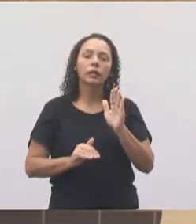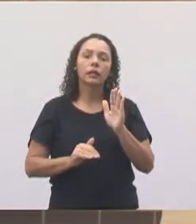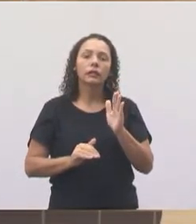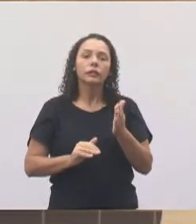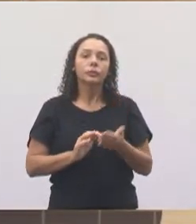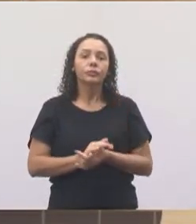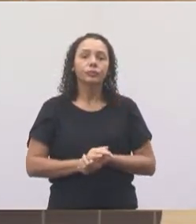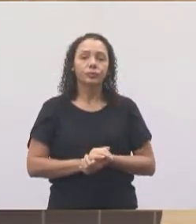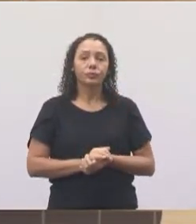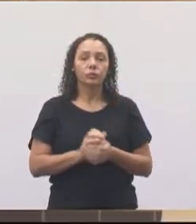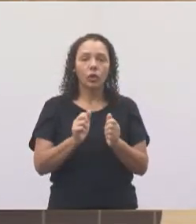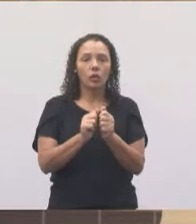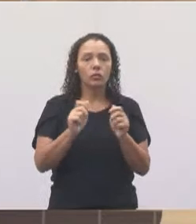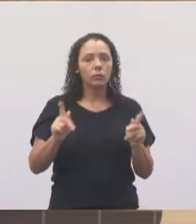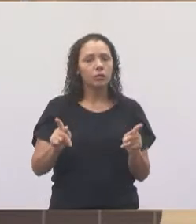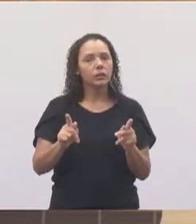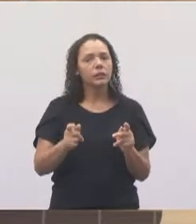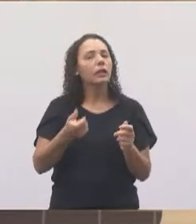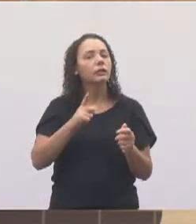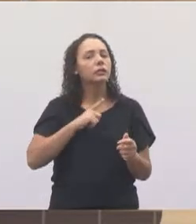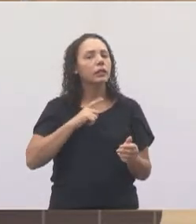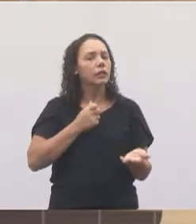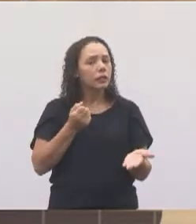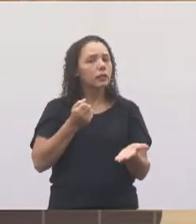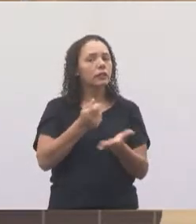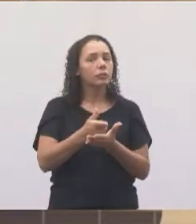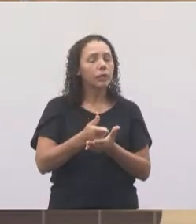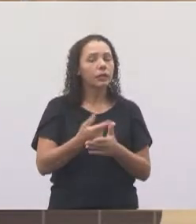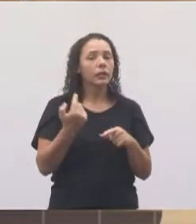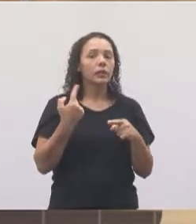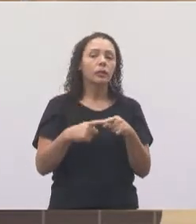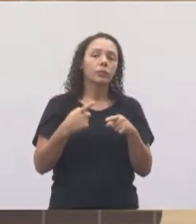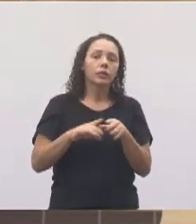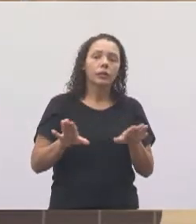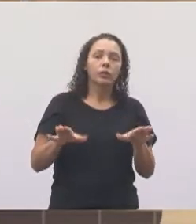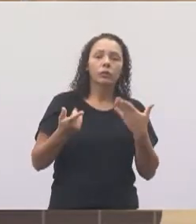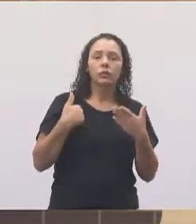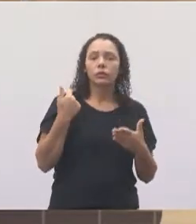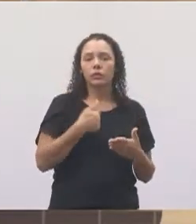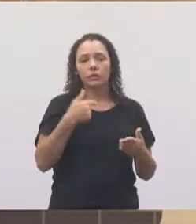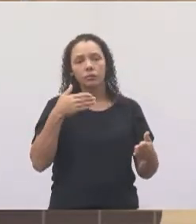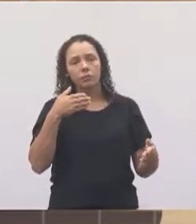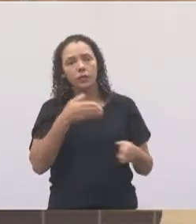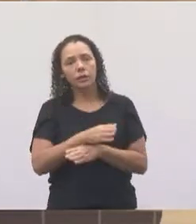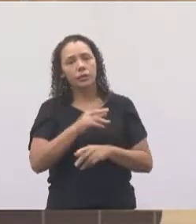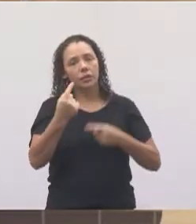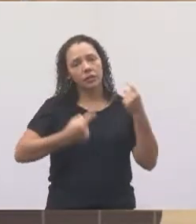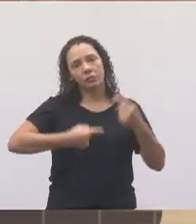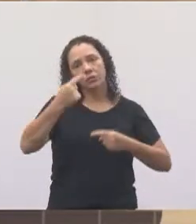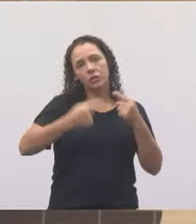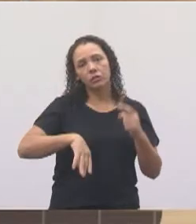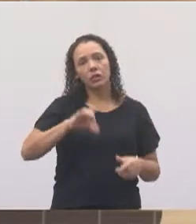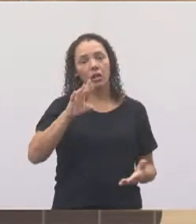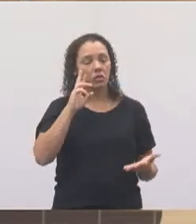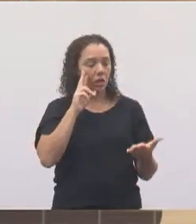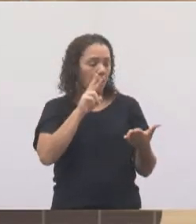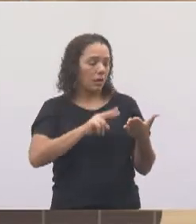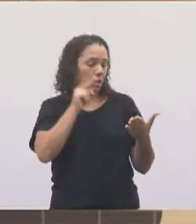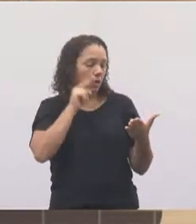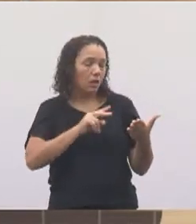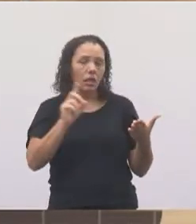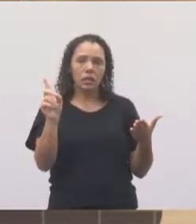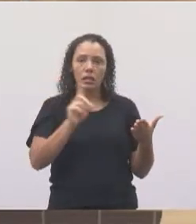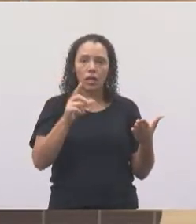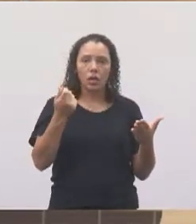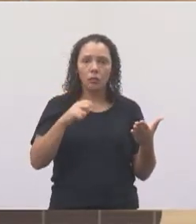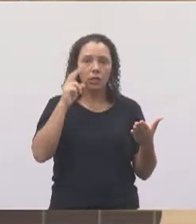nossos aposentados do município de Jacareí. Porque quando nós estamos na política, não basta apenas a gente ler os números, é